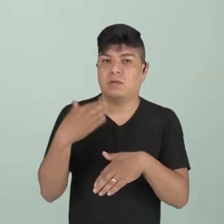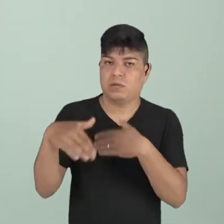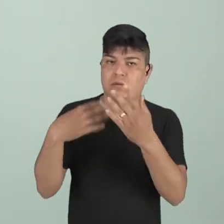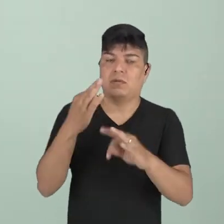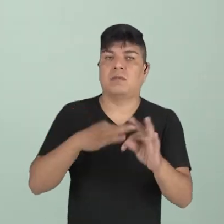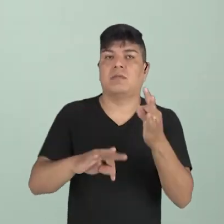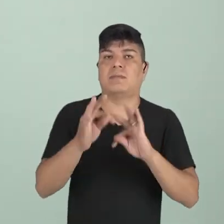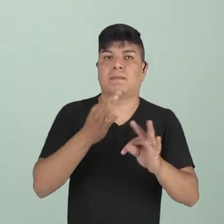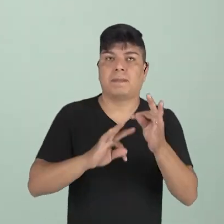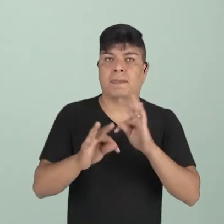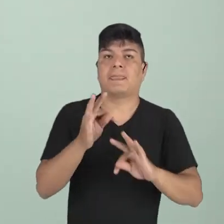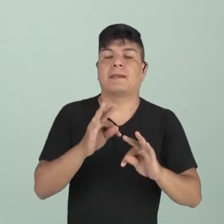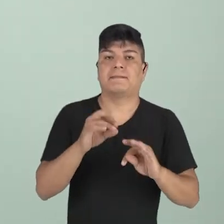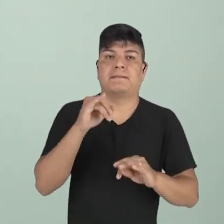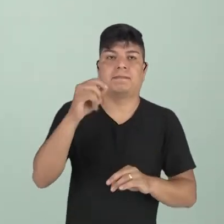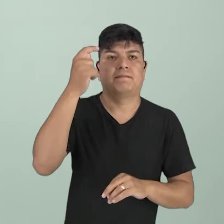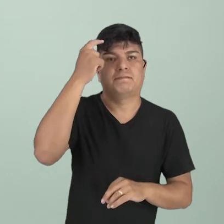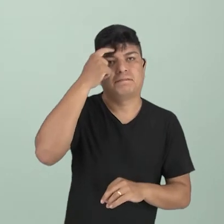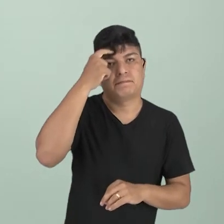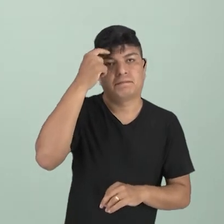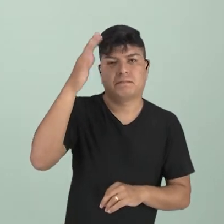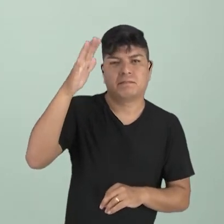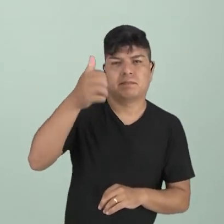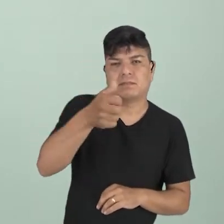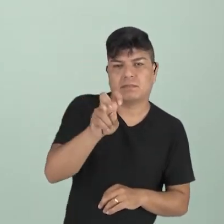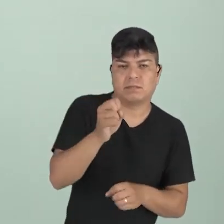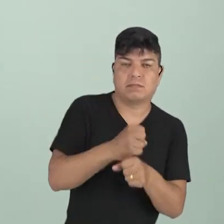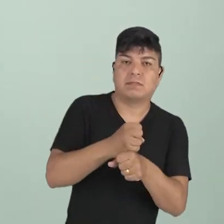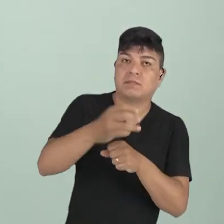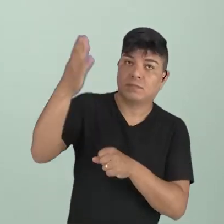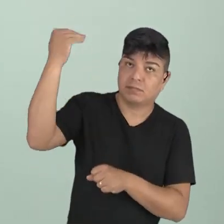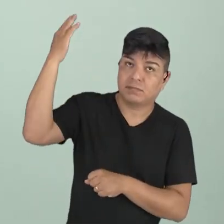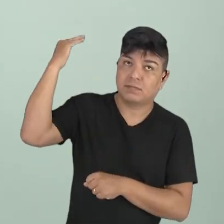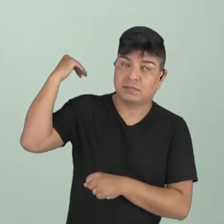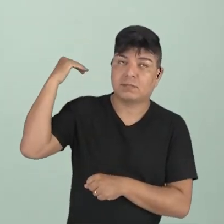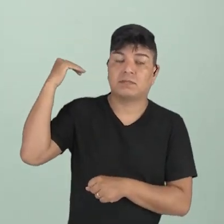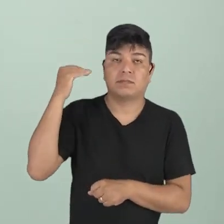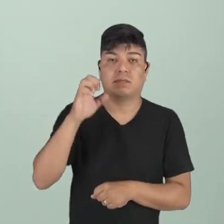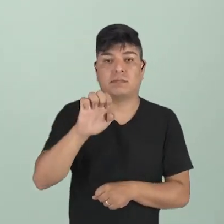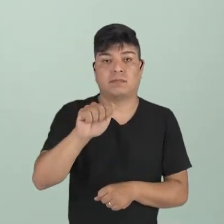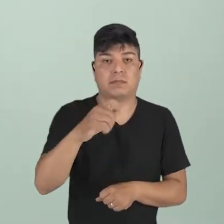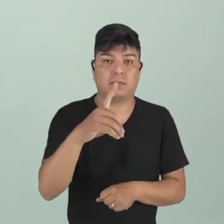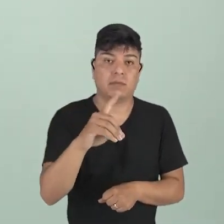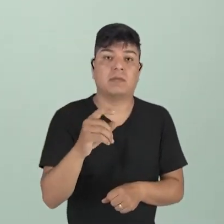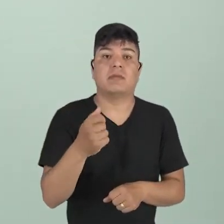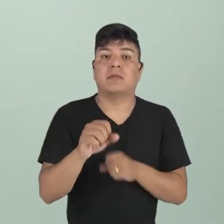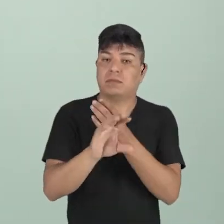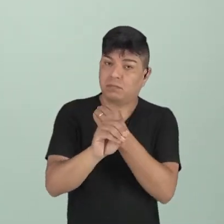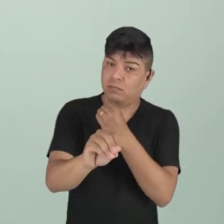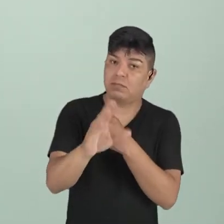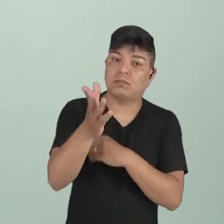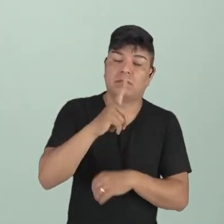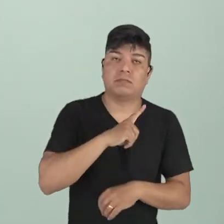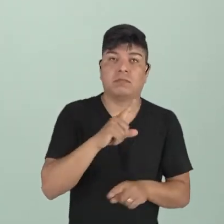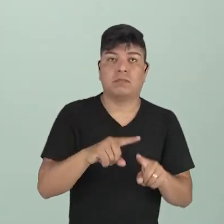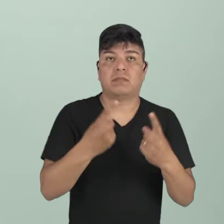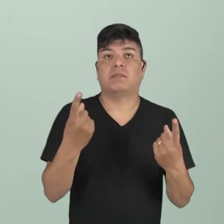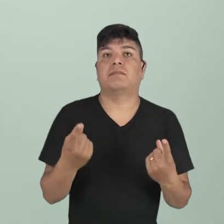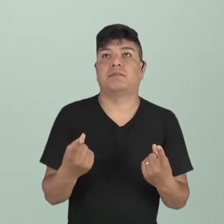avanço tecnológico, né? Se você pensar aí há 15 anos atrás, o EAD até existia, mas era algo muito